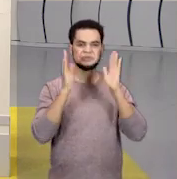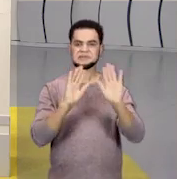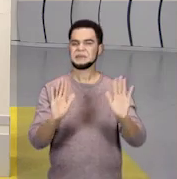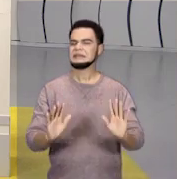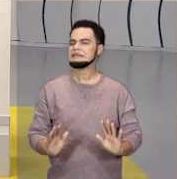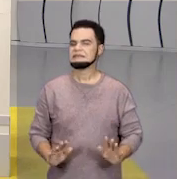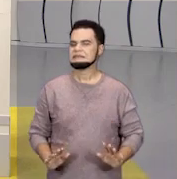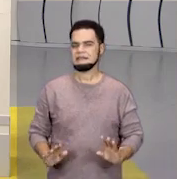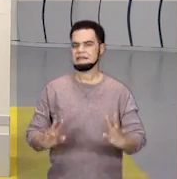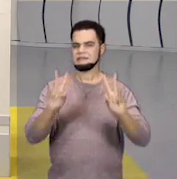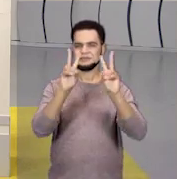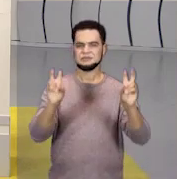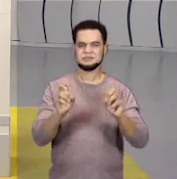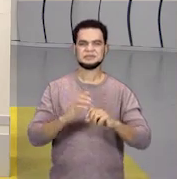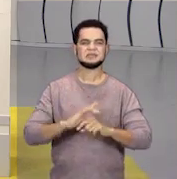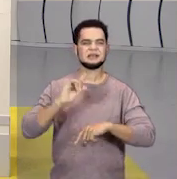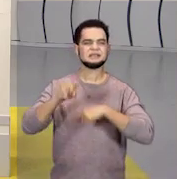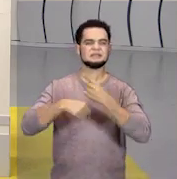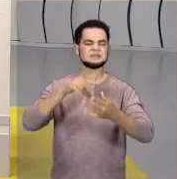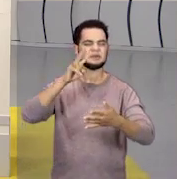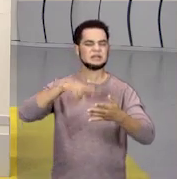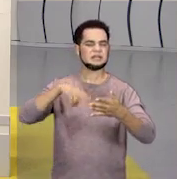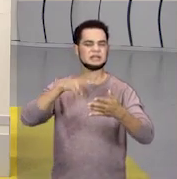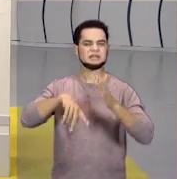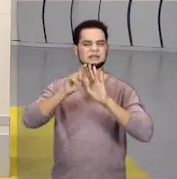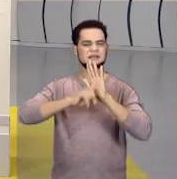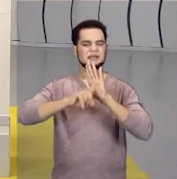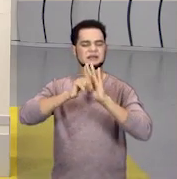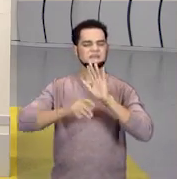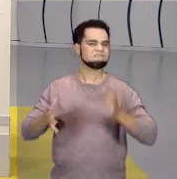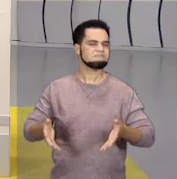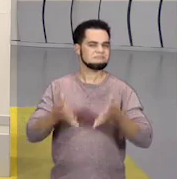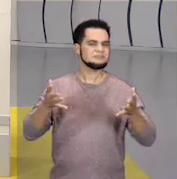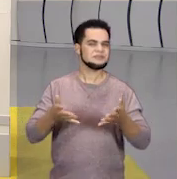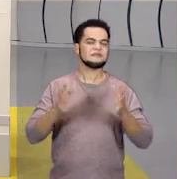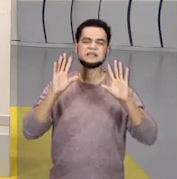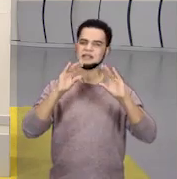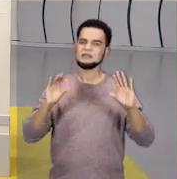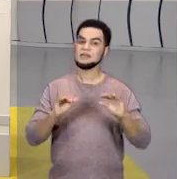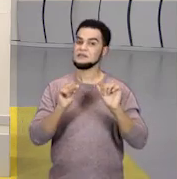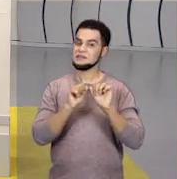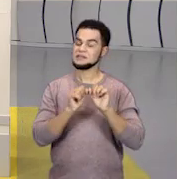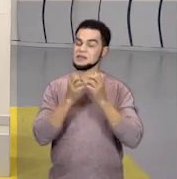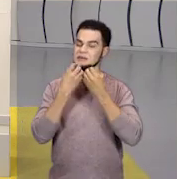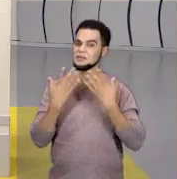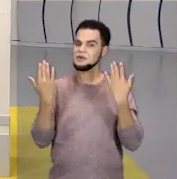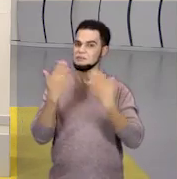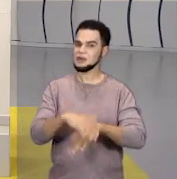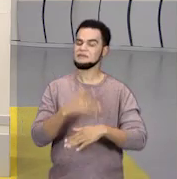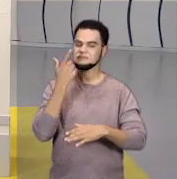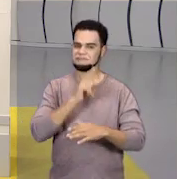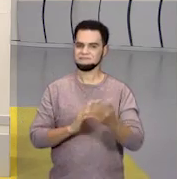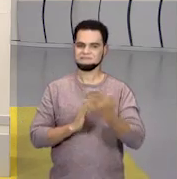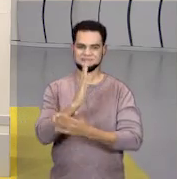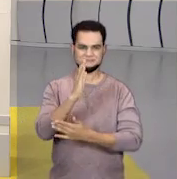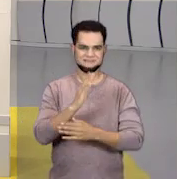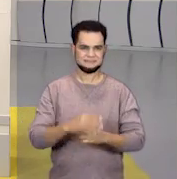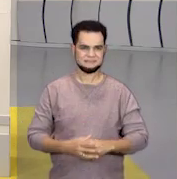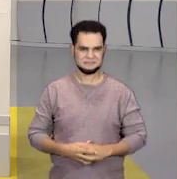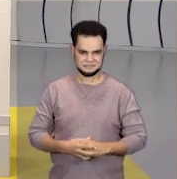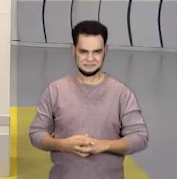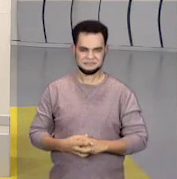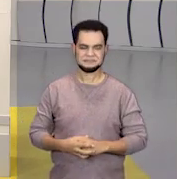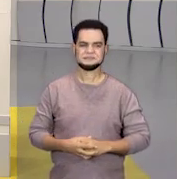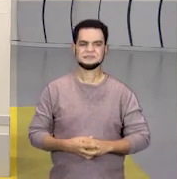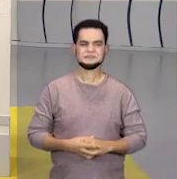isso. E aí, depois que eu li os textos motivadores, eu fiquei mais tranquila, fiz uma boa prova e consegui passar. Olha só.